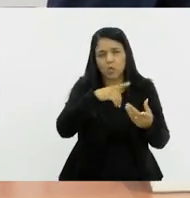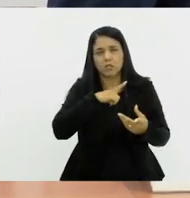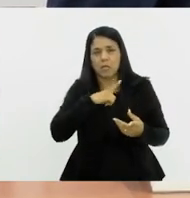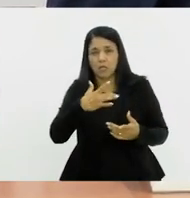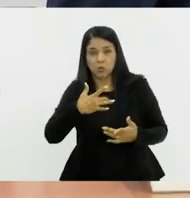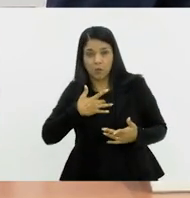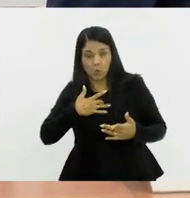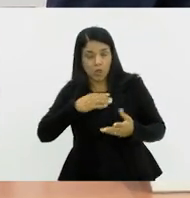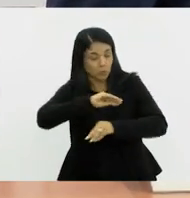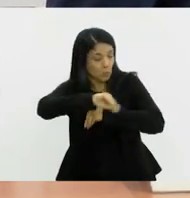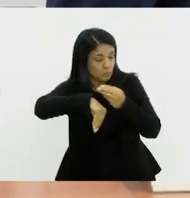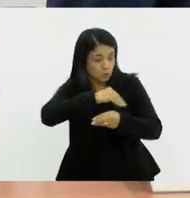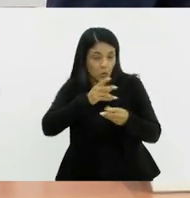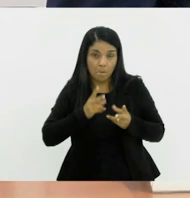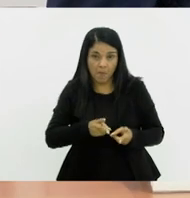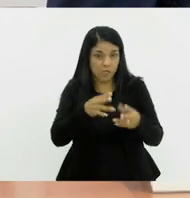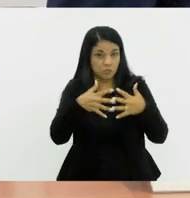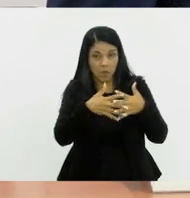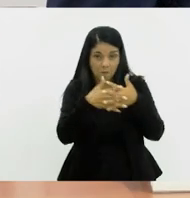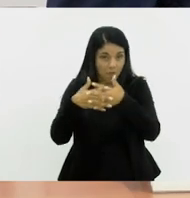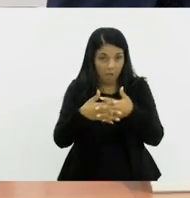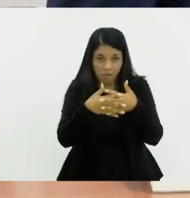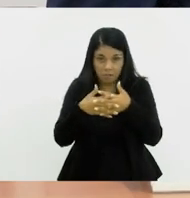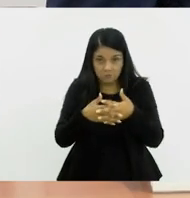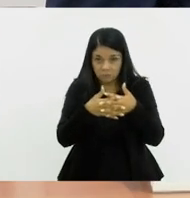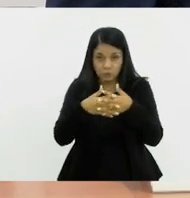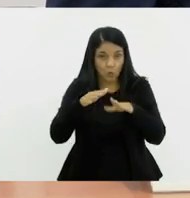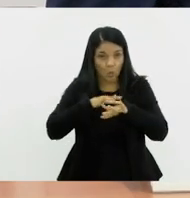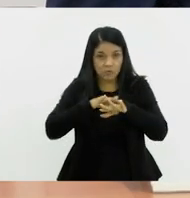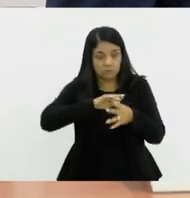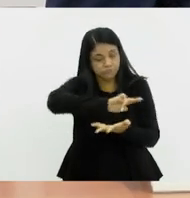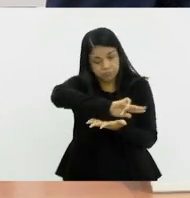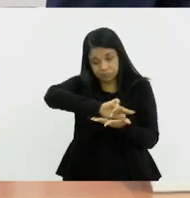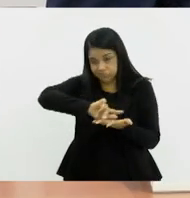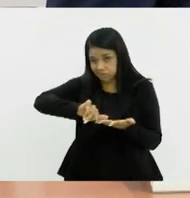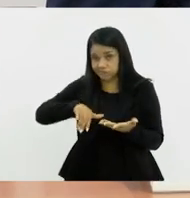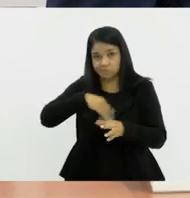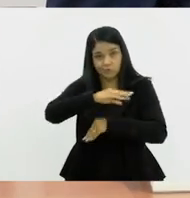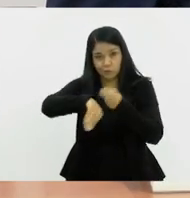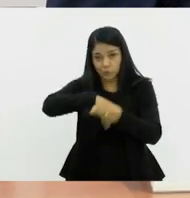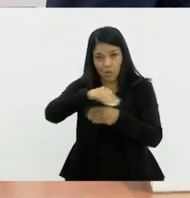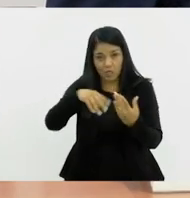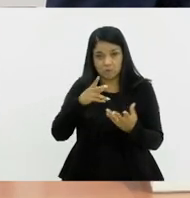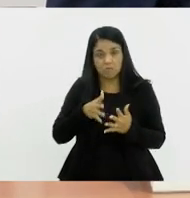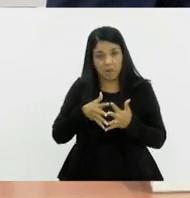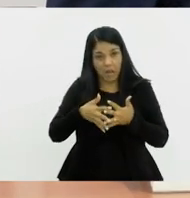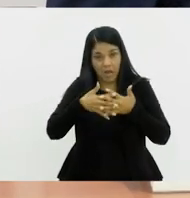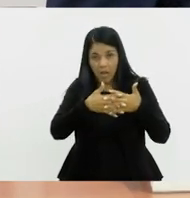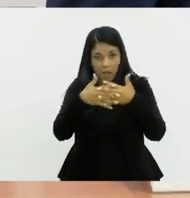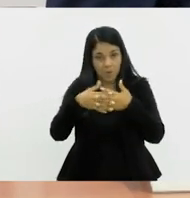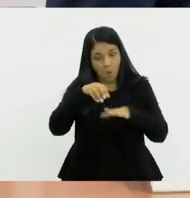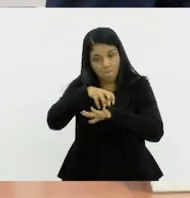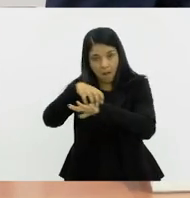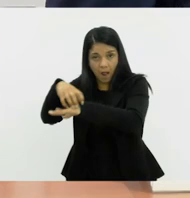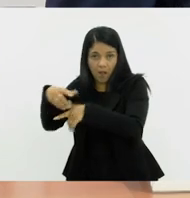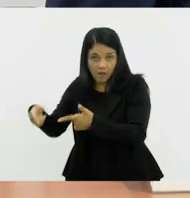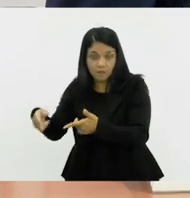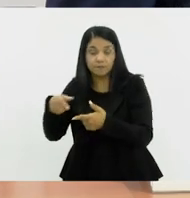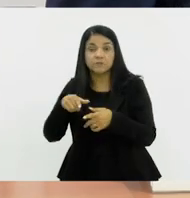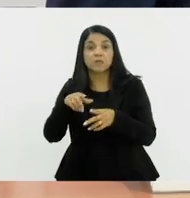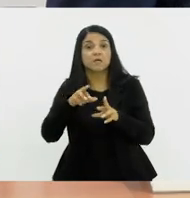vai dormir, vai todo mundo misturado no mesmo caminhão. Né? E, com isso, a gente vai... Aliás, numa dessas reuniões do grupo